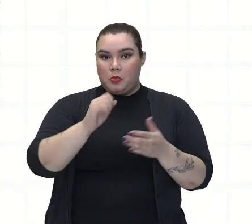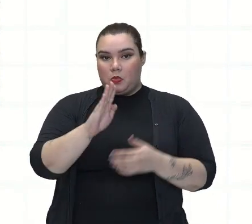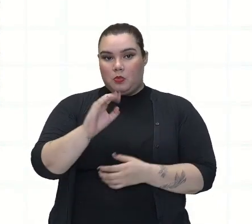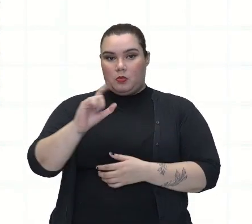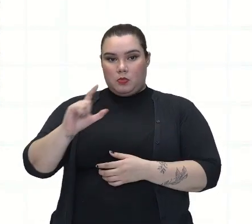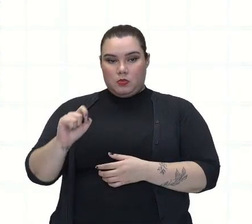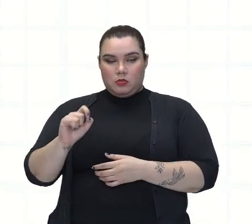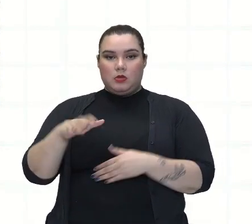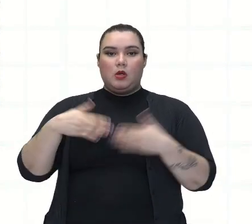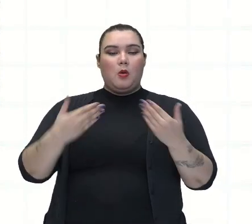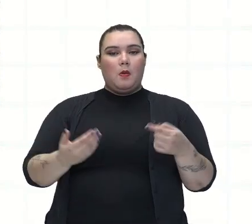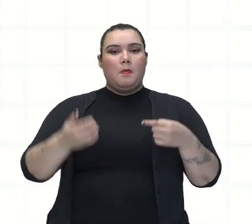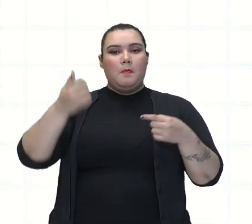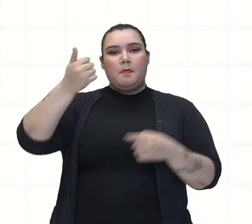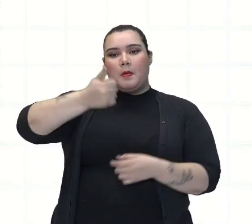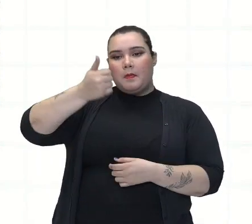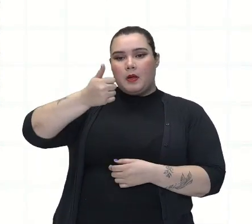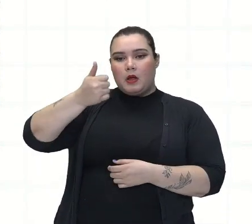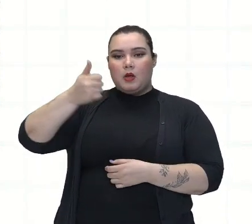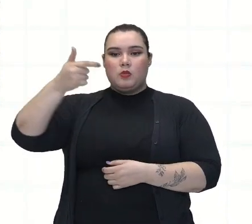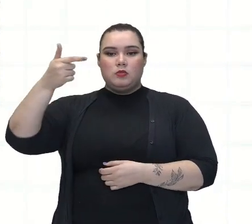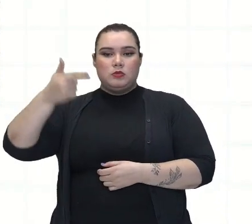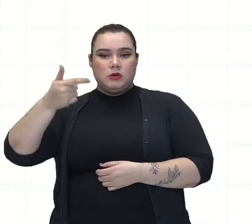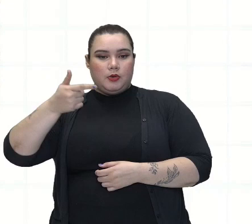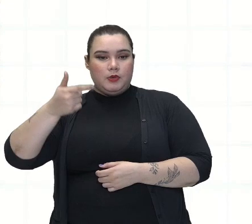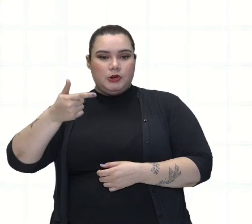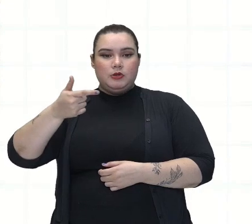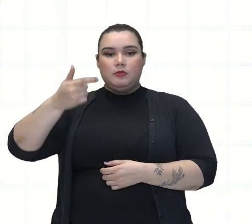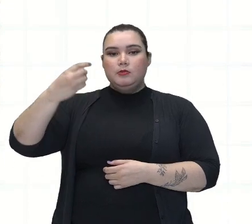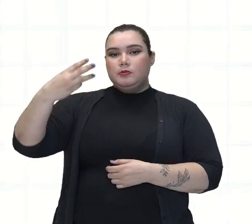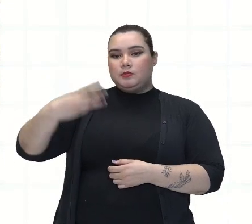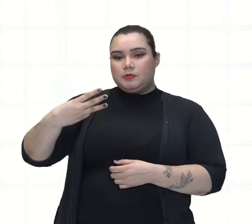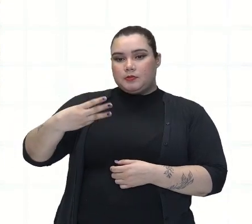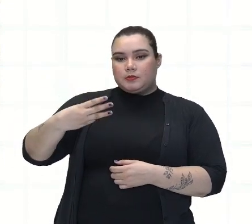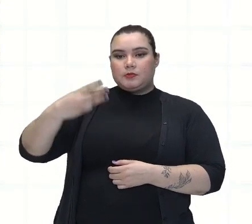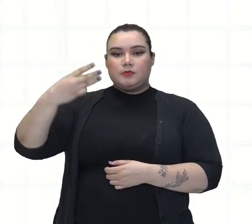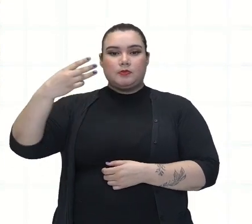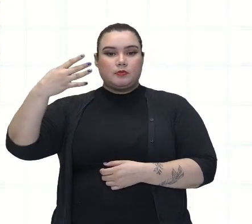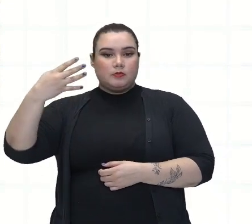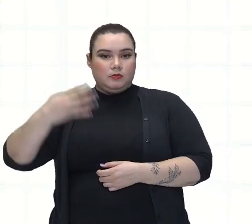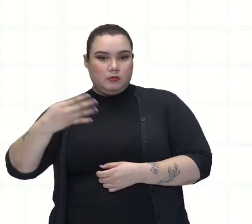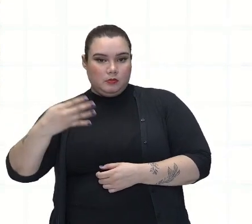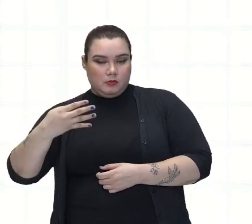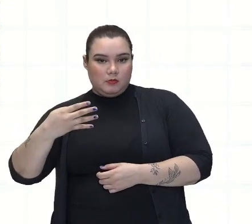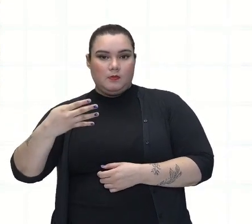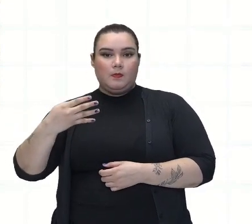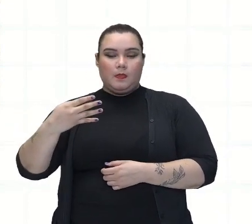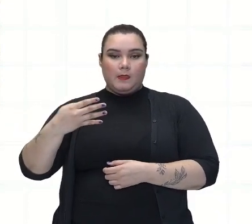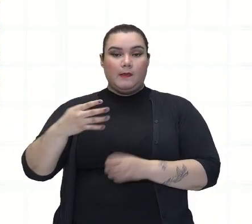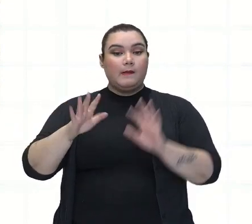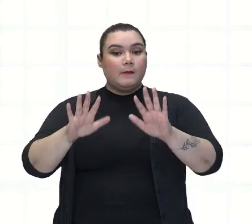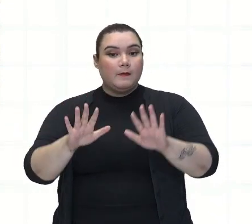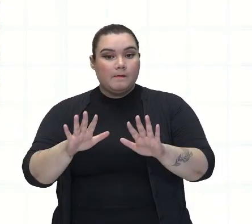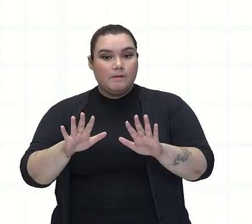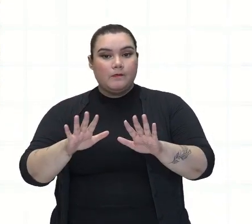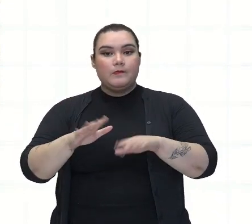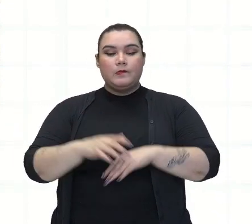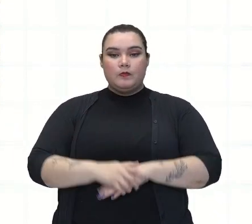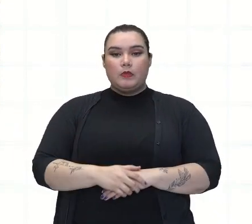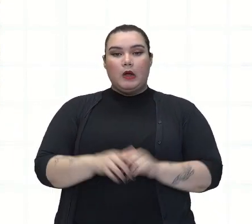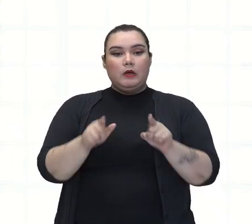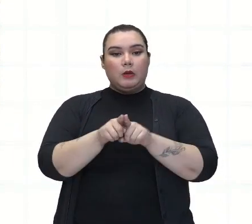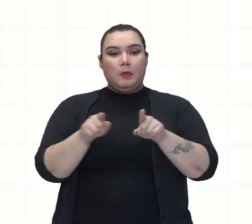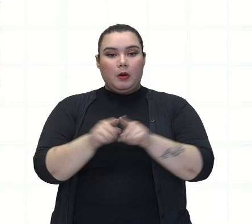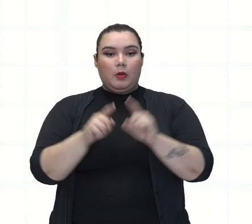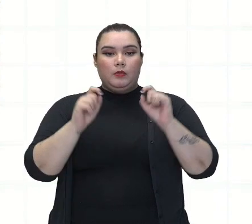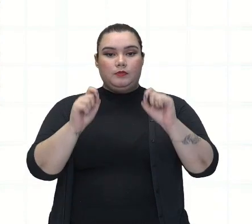passo, segundo, terceiro, o quarto, certo? Ah, um detalhe também.